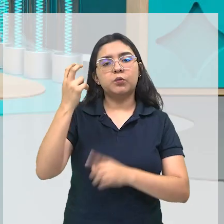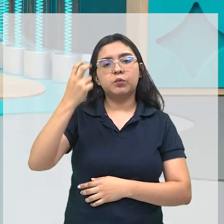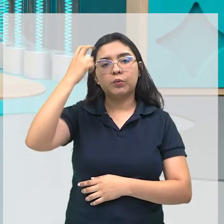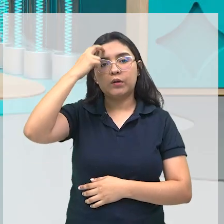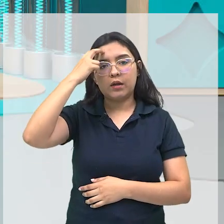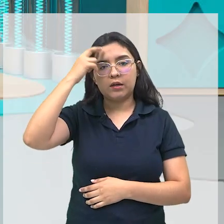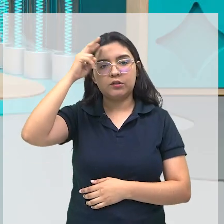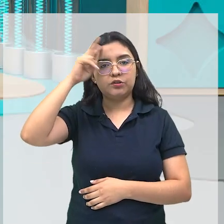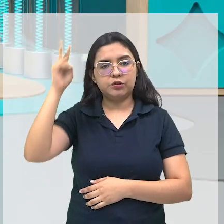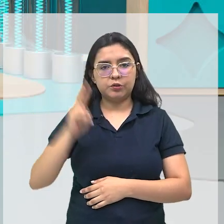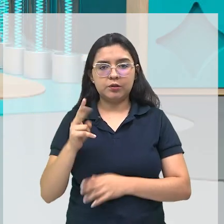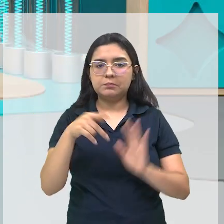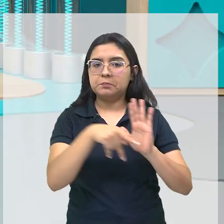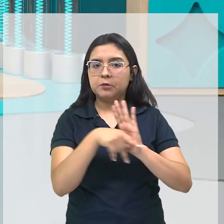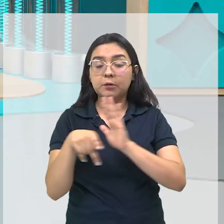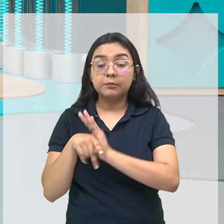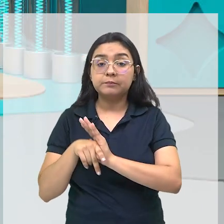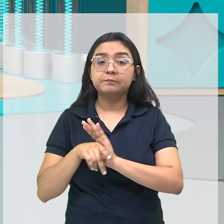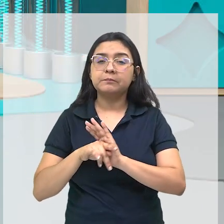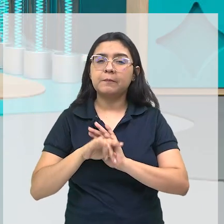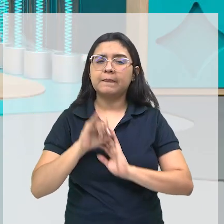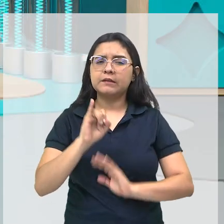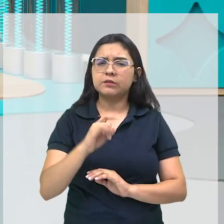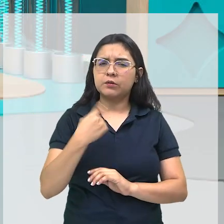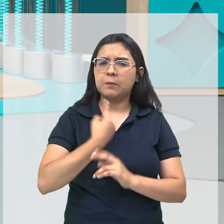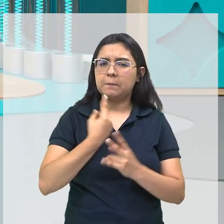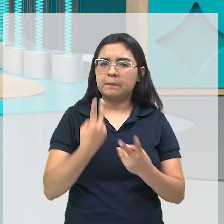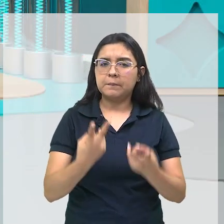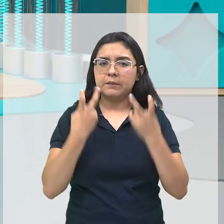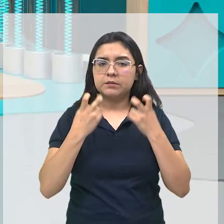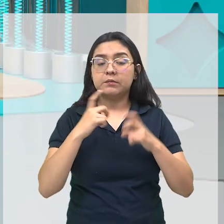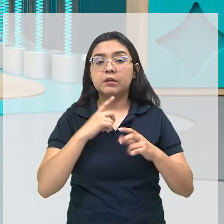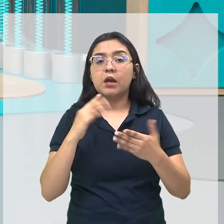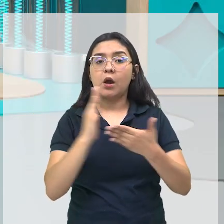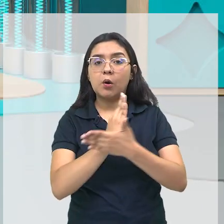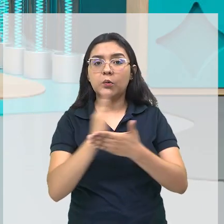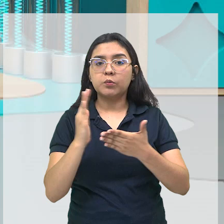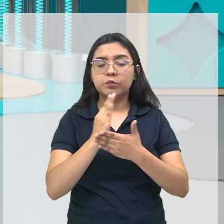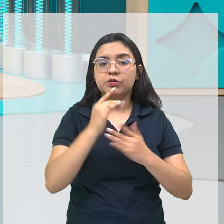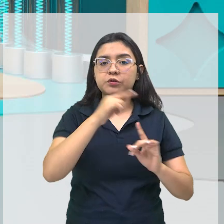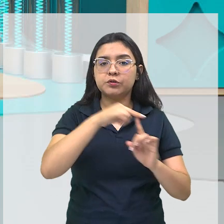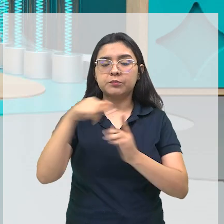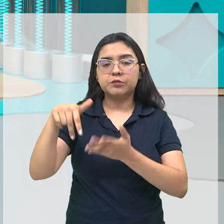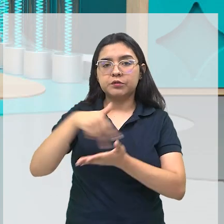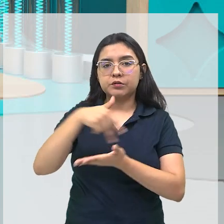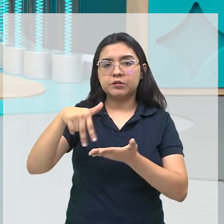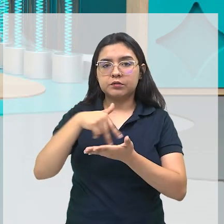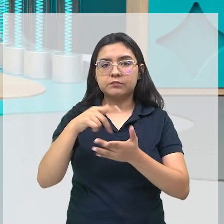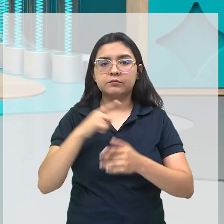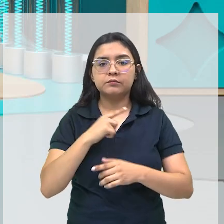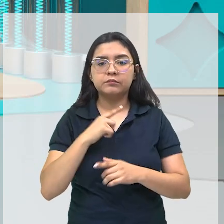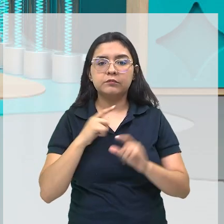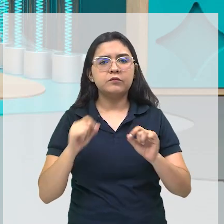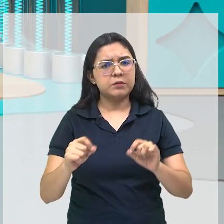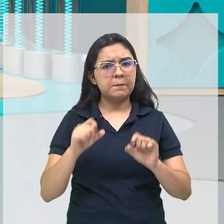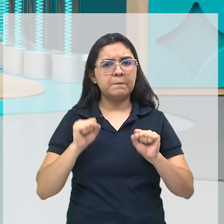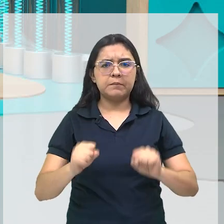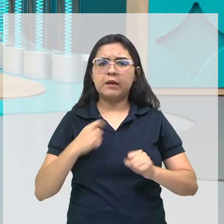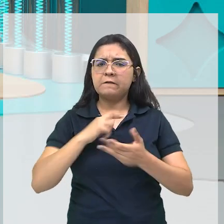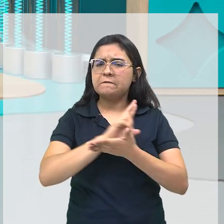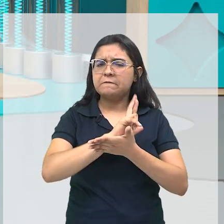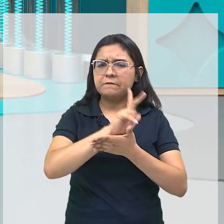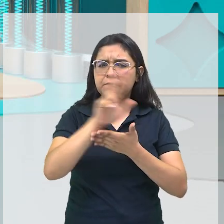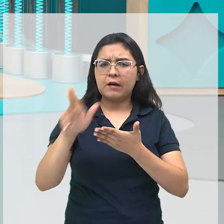históricas únicas. Mas, se nós pararmos para olhar, nós temos estilos de dança para você colocar em uma mesa e escolher qual